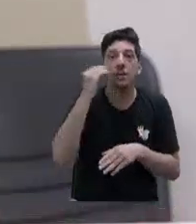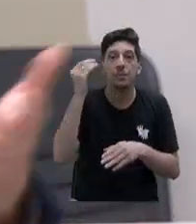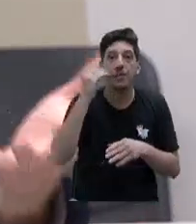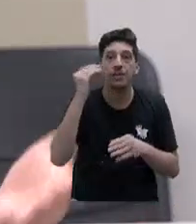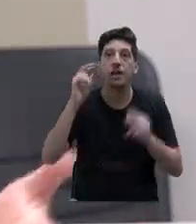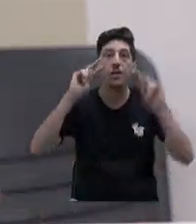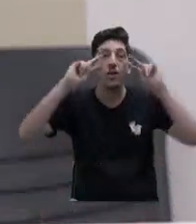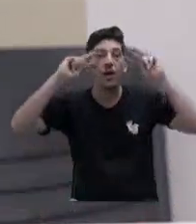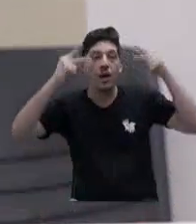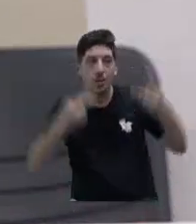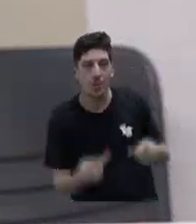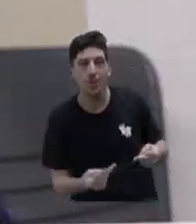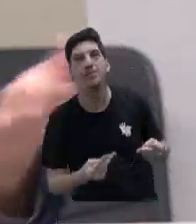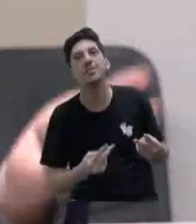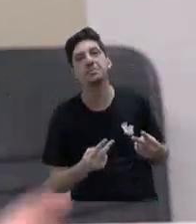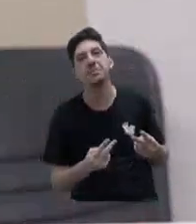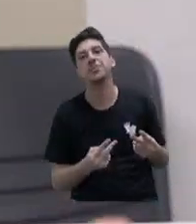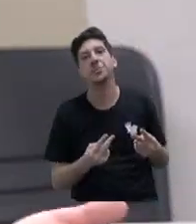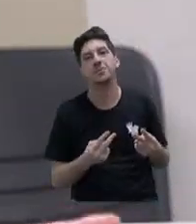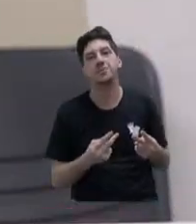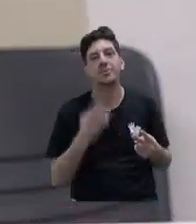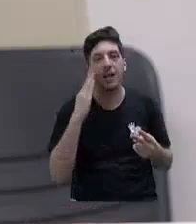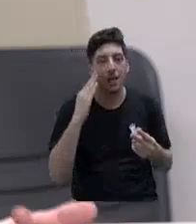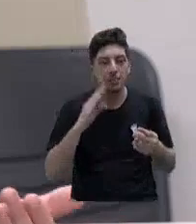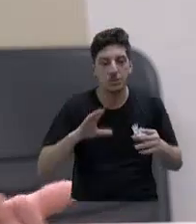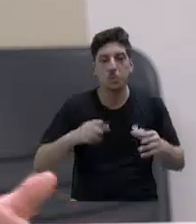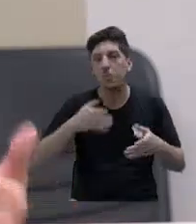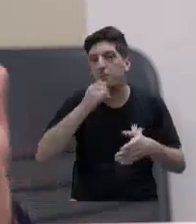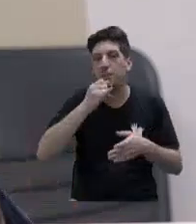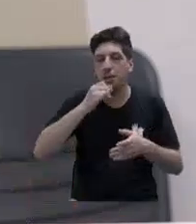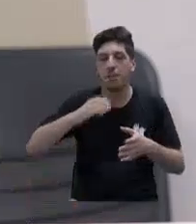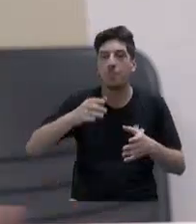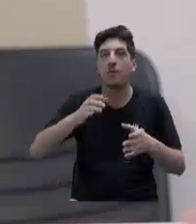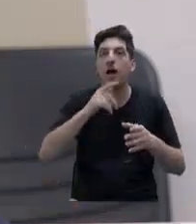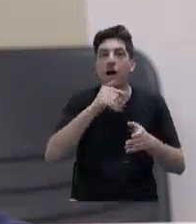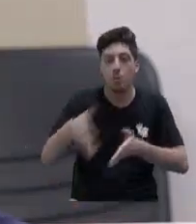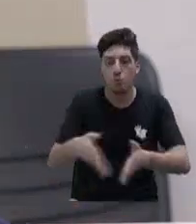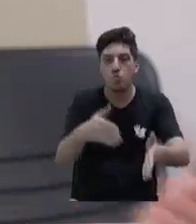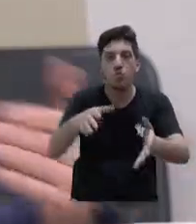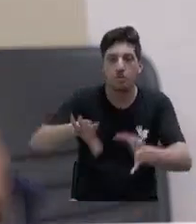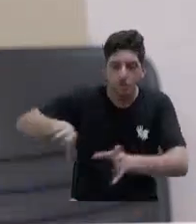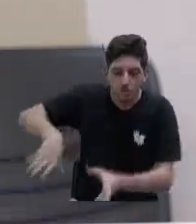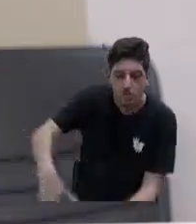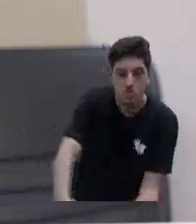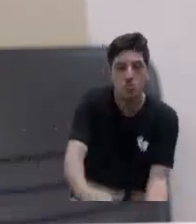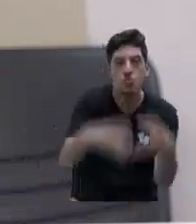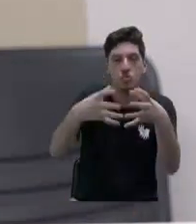alguns lugares, aos modos de recolher água, candidata a patrimônio do mundo, assim